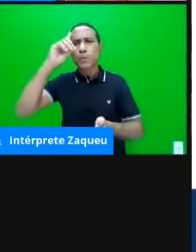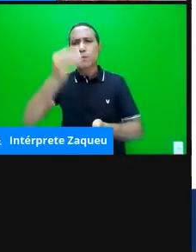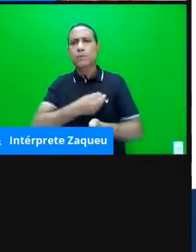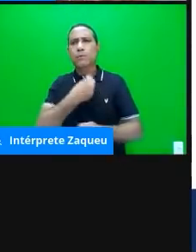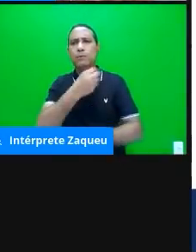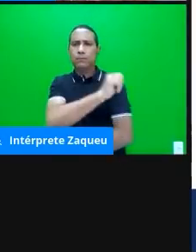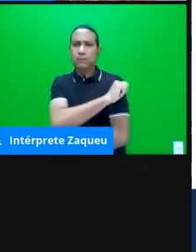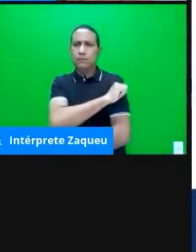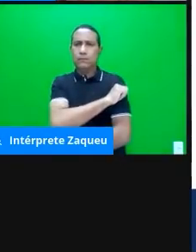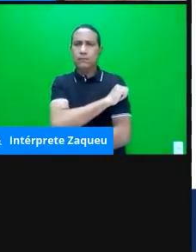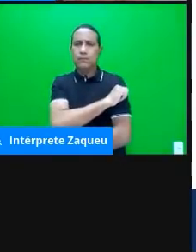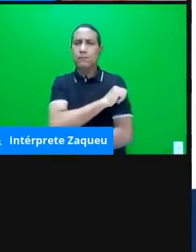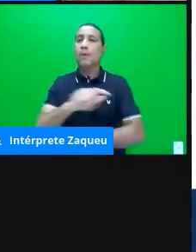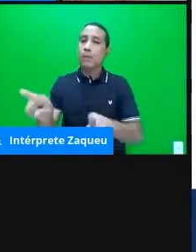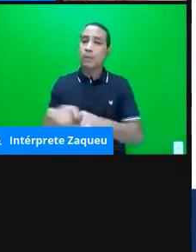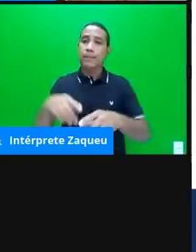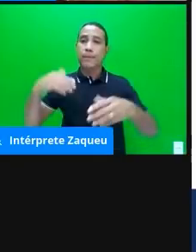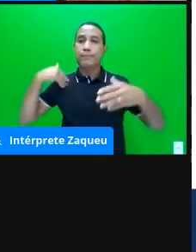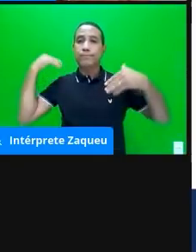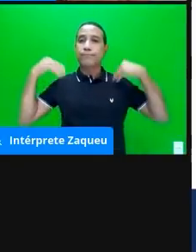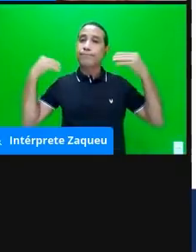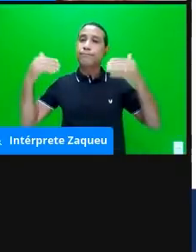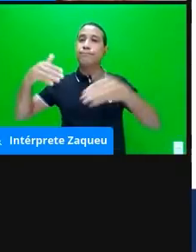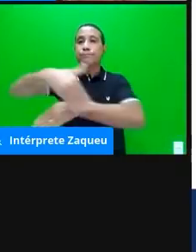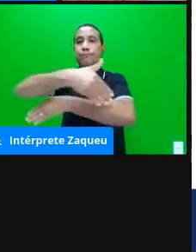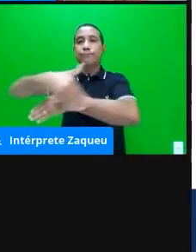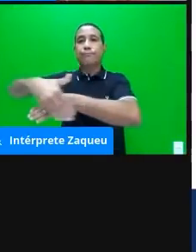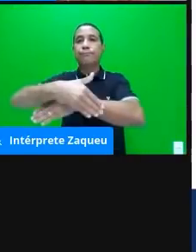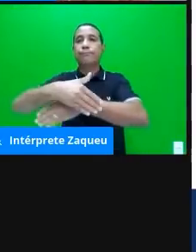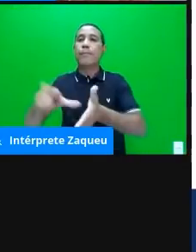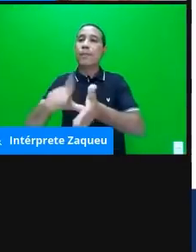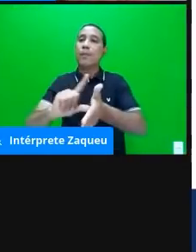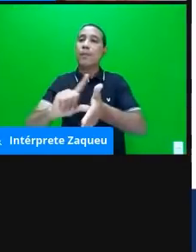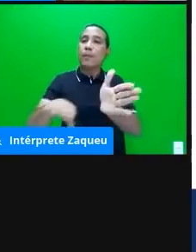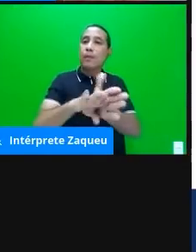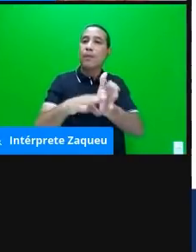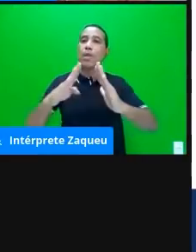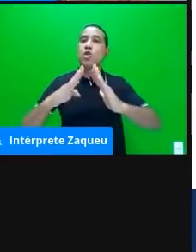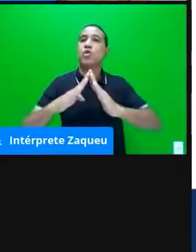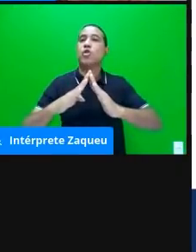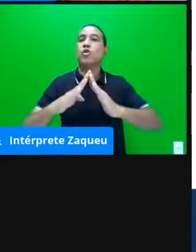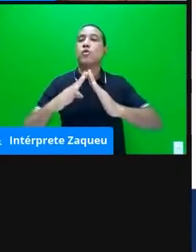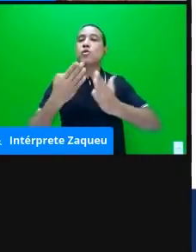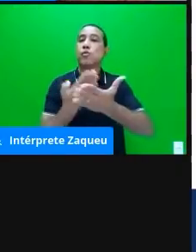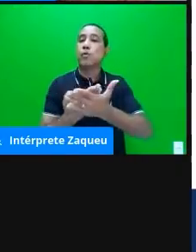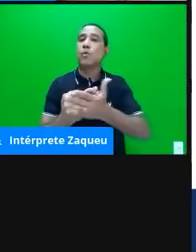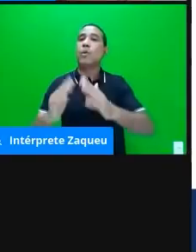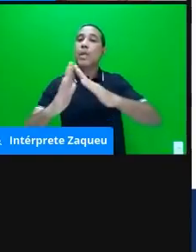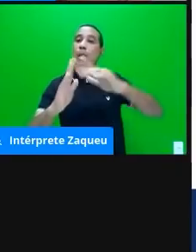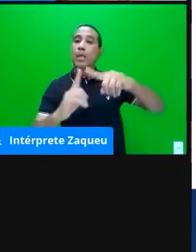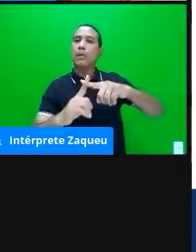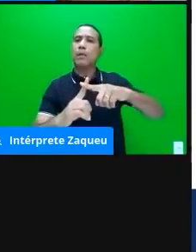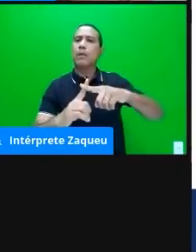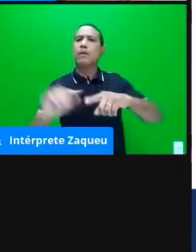dos passeios, o caminho de ir para a escola, na igreja, no bairro em geral.